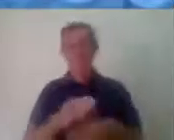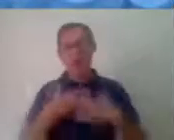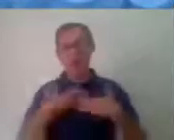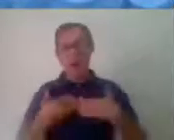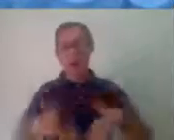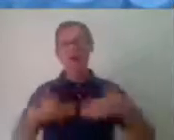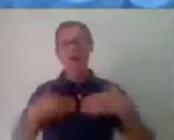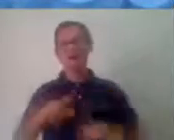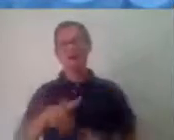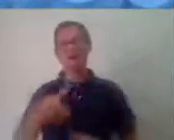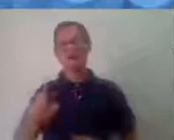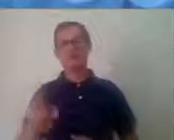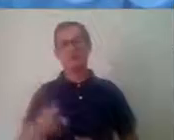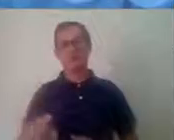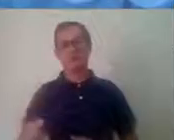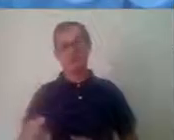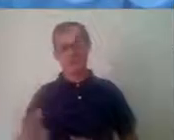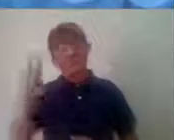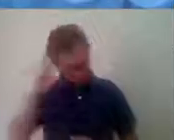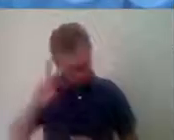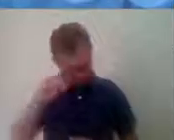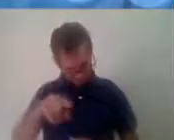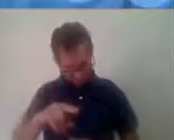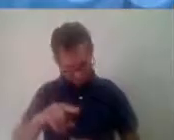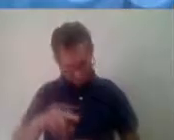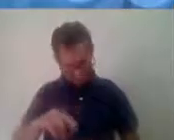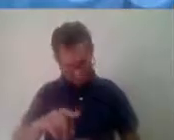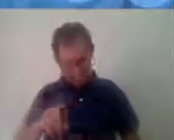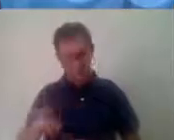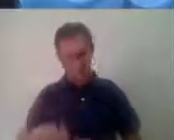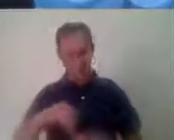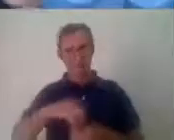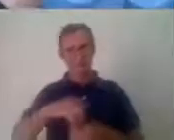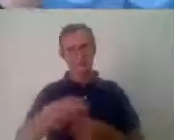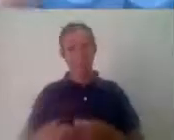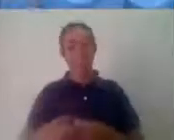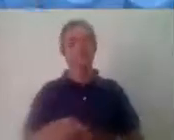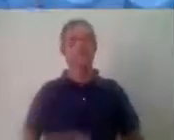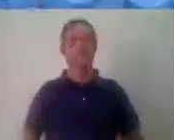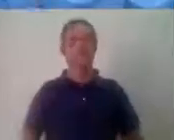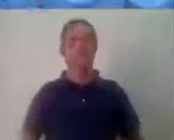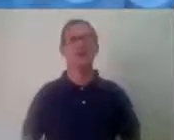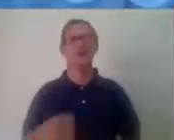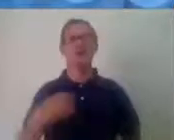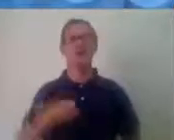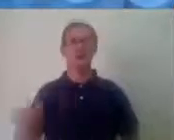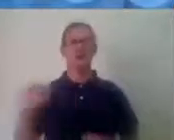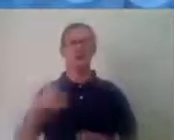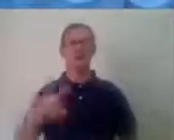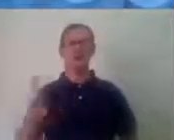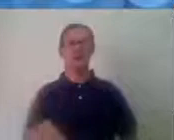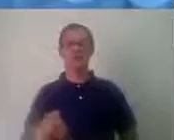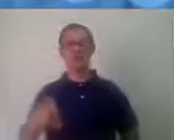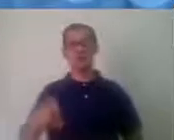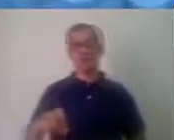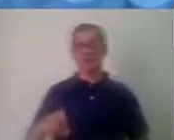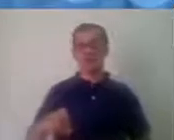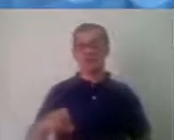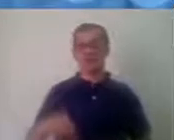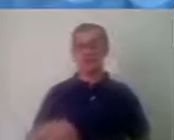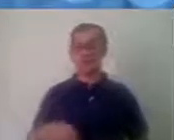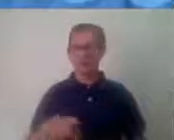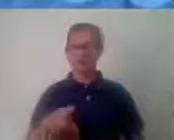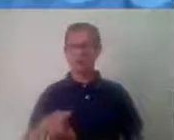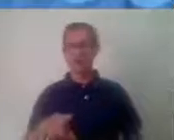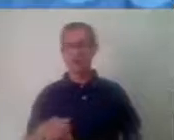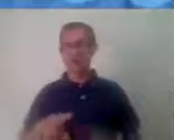calma a sua integral. Lembra, você vai integrar de dentro para fora. Então, eu estou integrando em relação a x. Você vai lá na